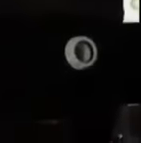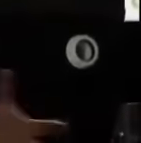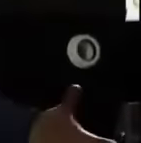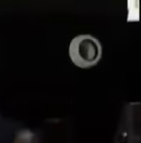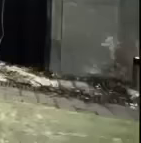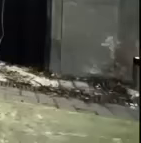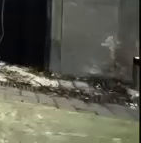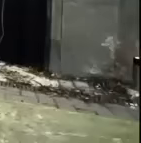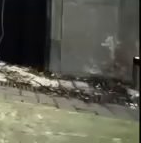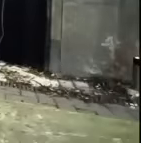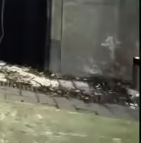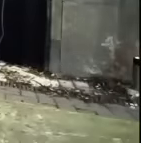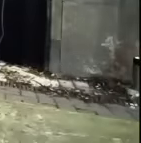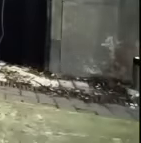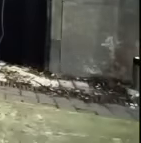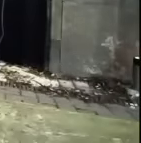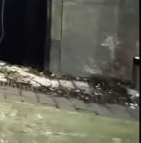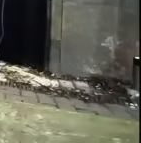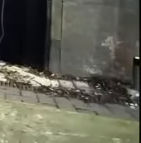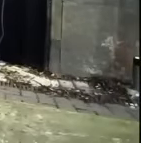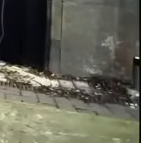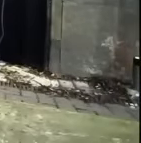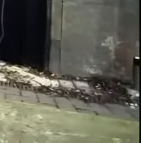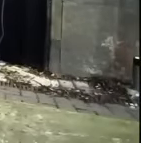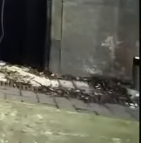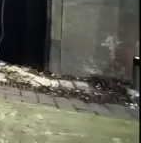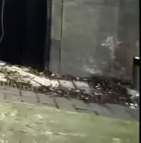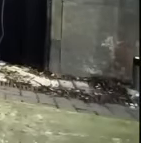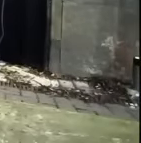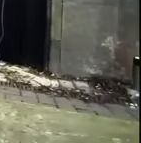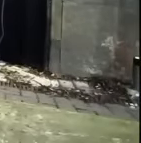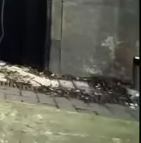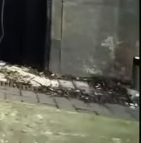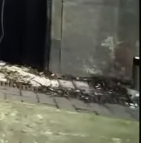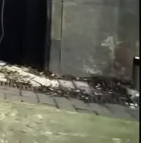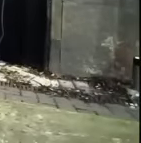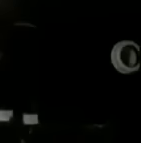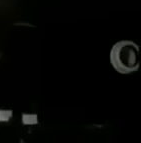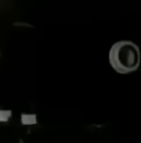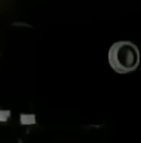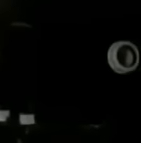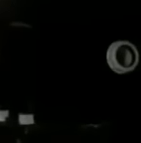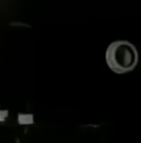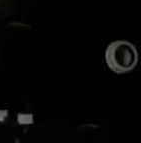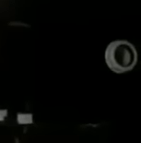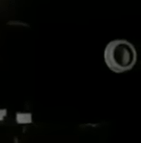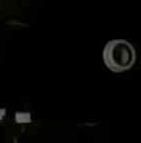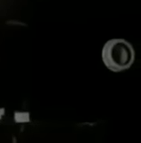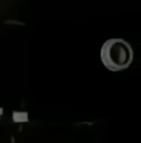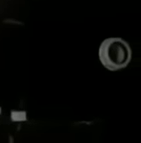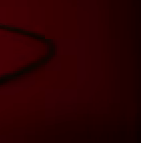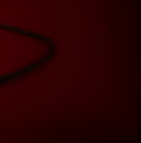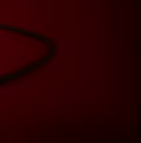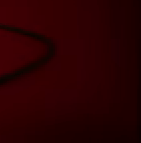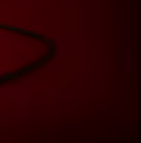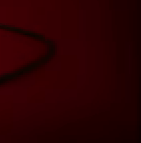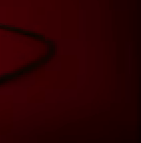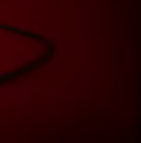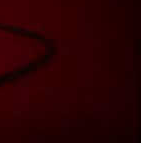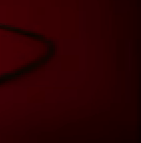de vírus é criada aqui e em seguida sai da membrana celular. Isto é conhecido como uma infecção por